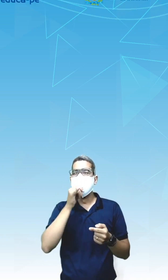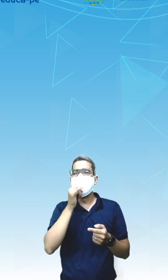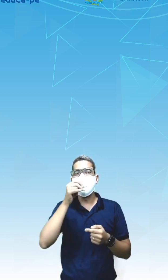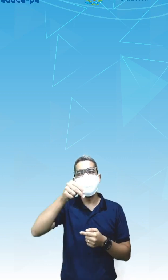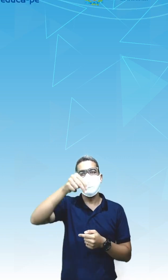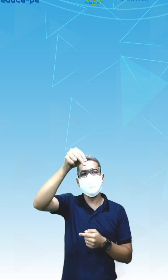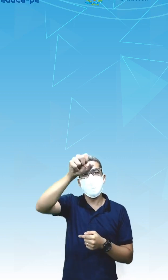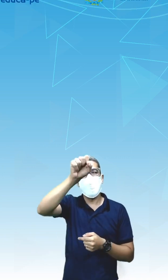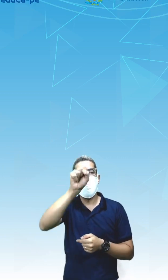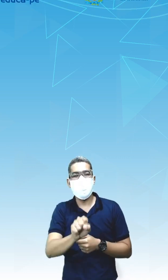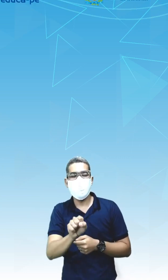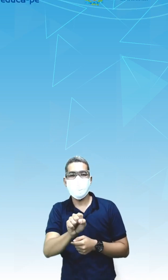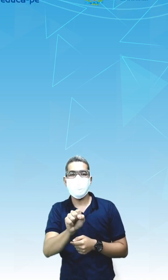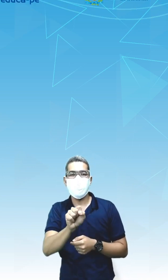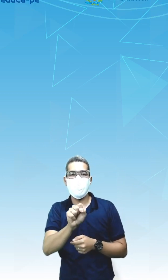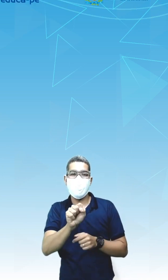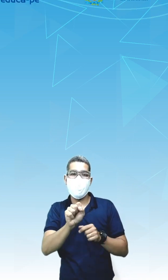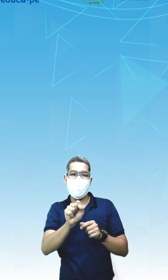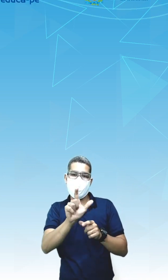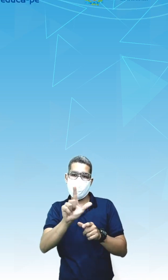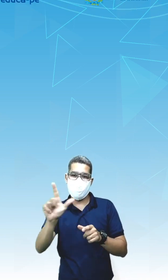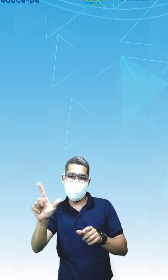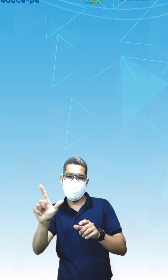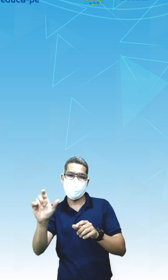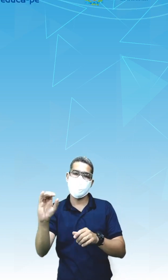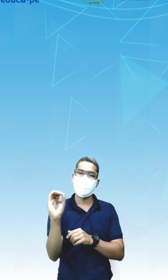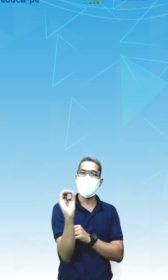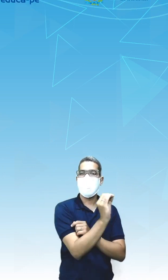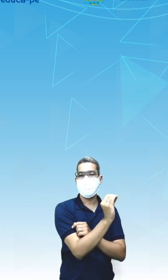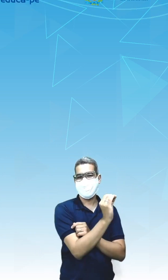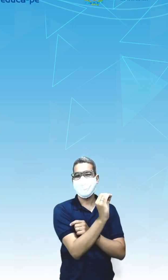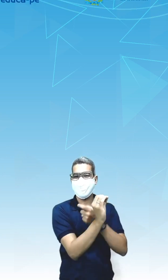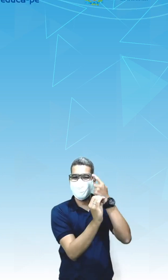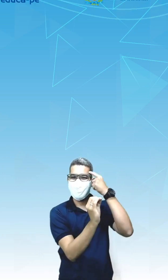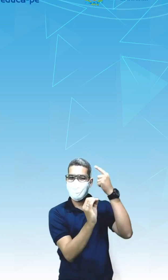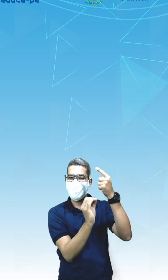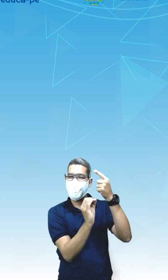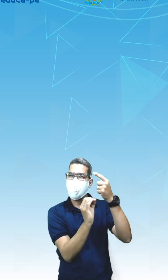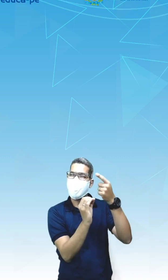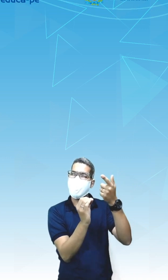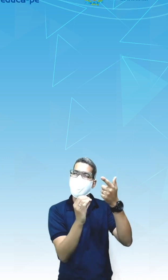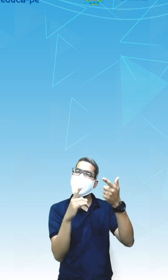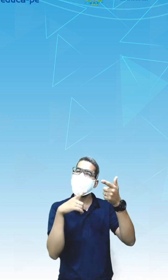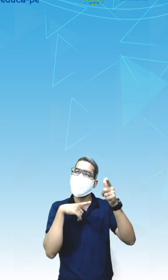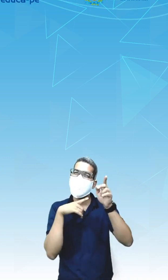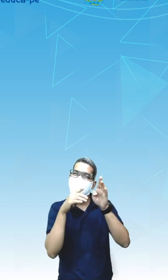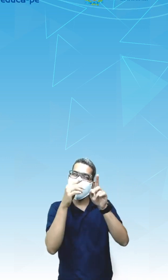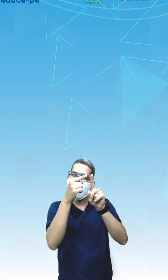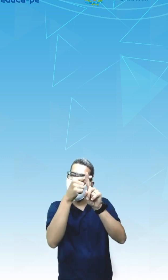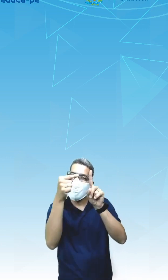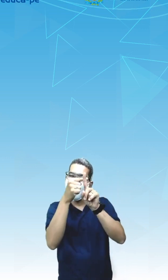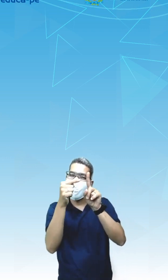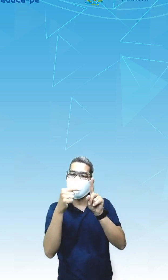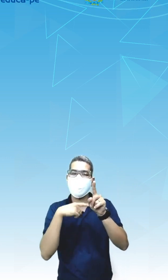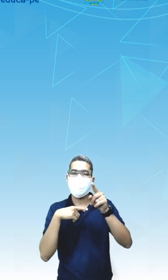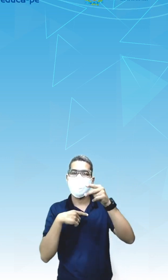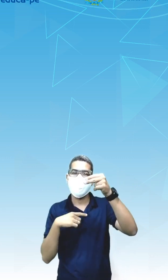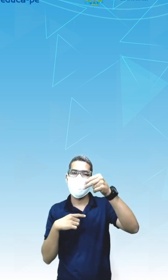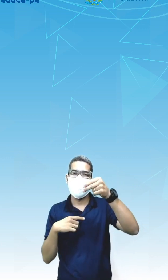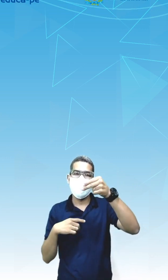norte, sul, leste, oeste. E os colaterais? Eita, é que fica entre o meio dele,